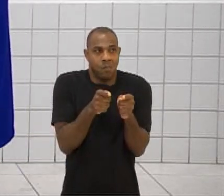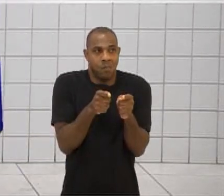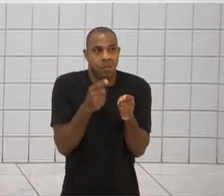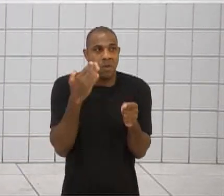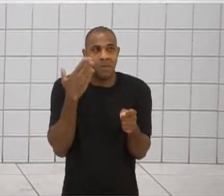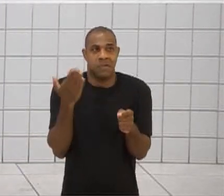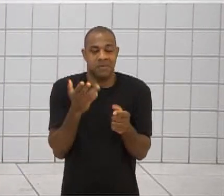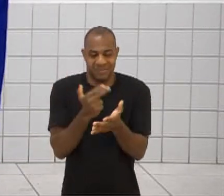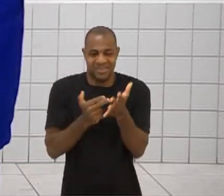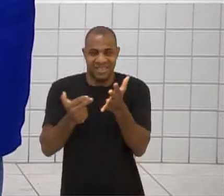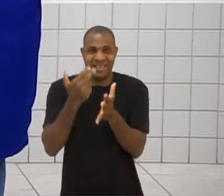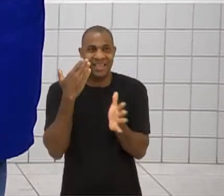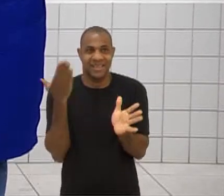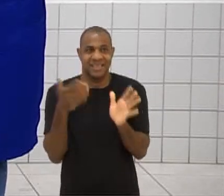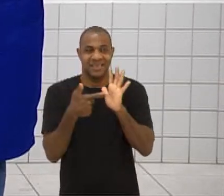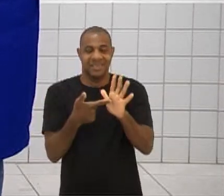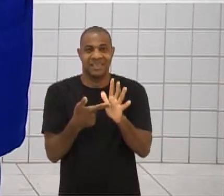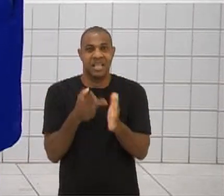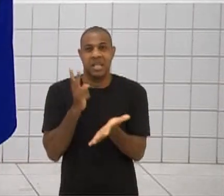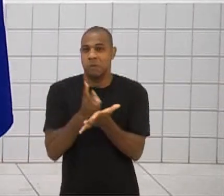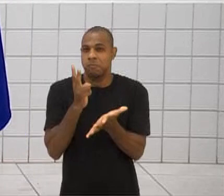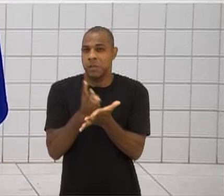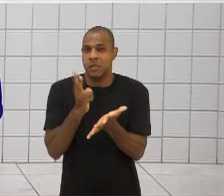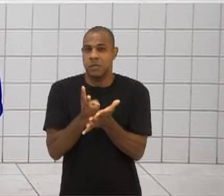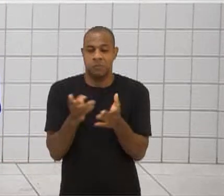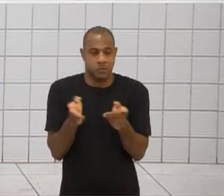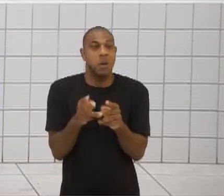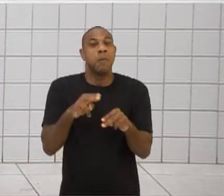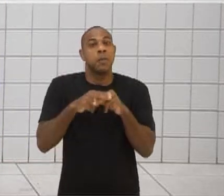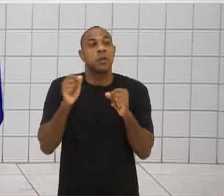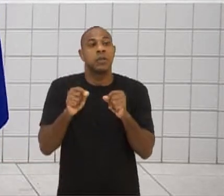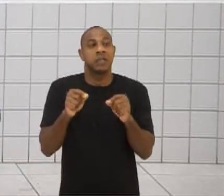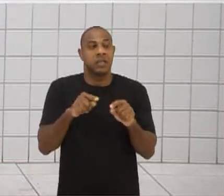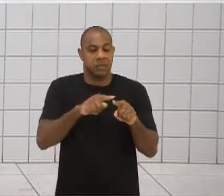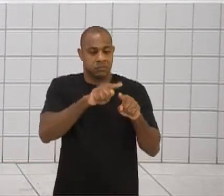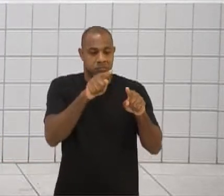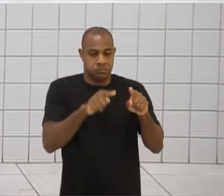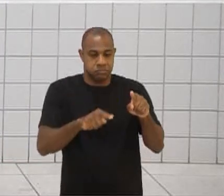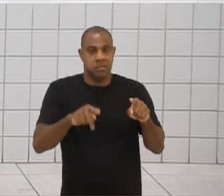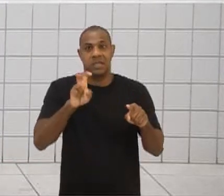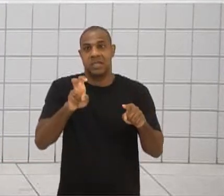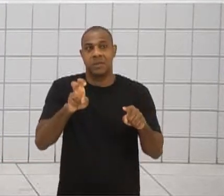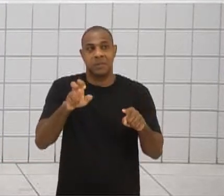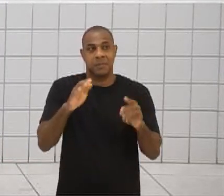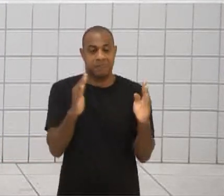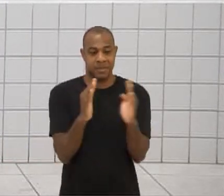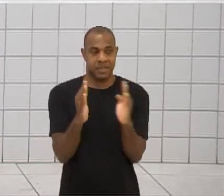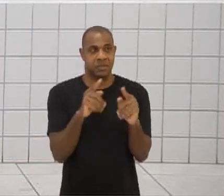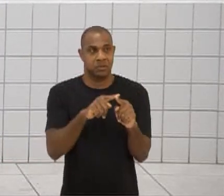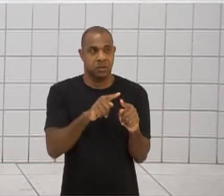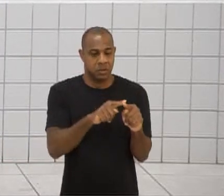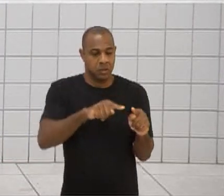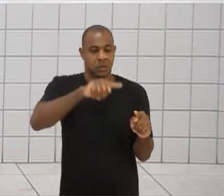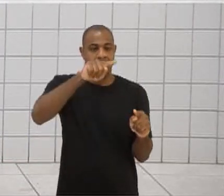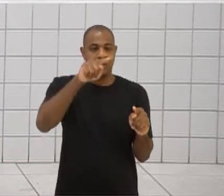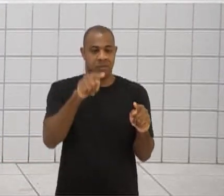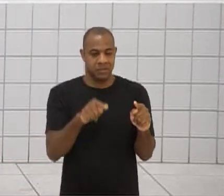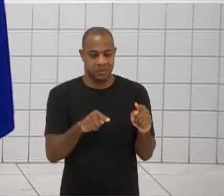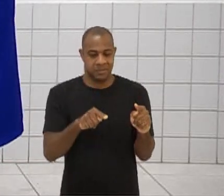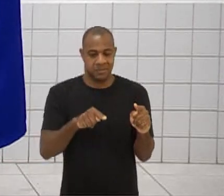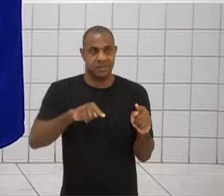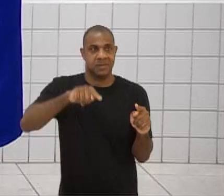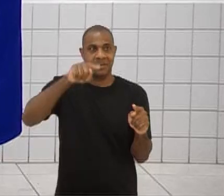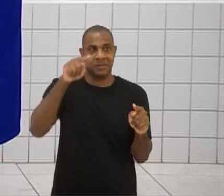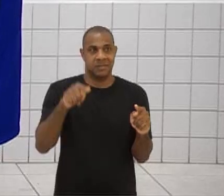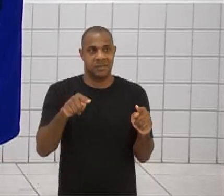que o desenho da função é sempre o mesmo. Então, por isso que a gente chama de ciclo período, ó. Então, aqui, ó, subiu, desceu, ó. π sobre 2